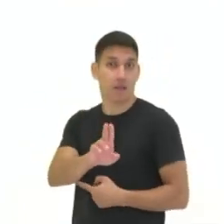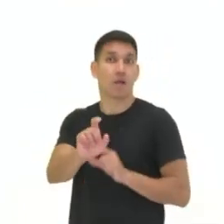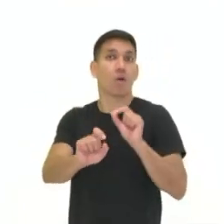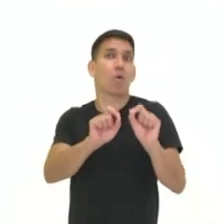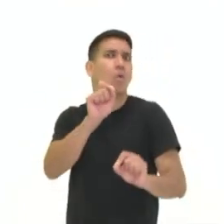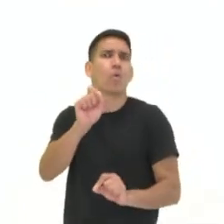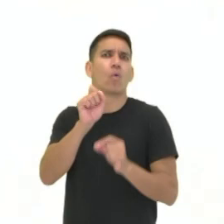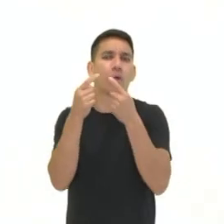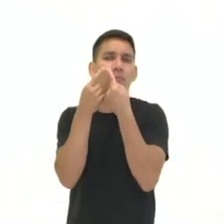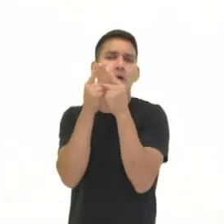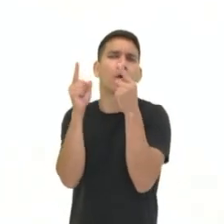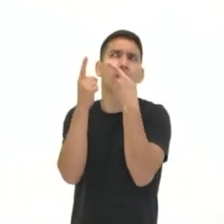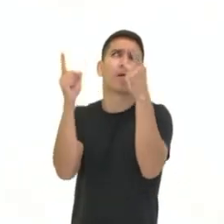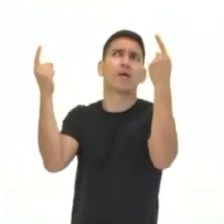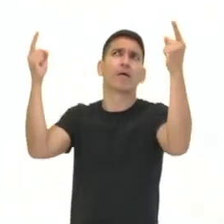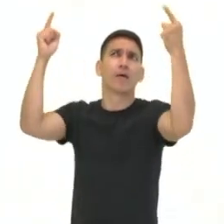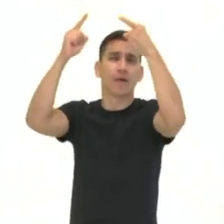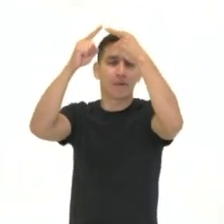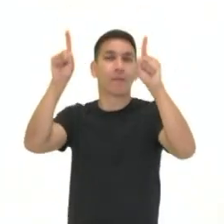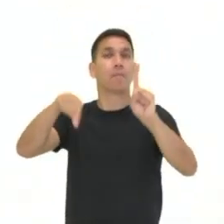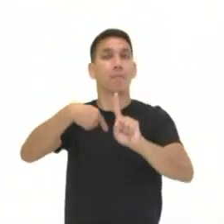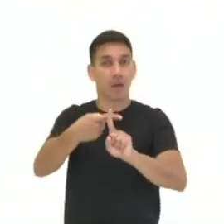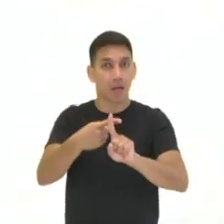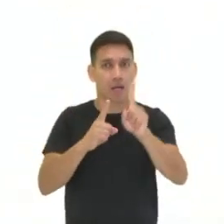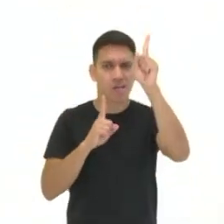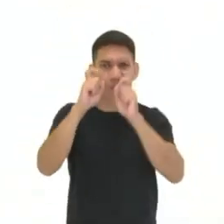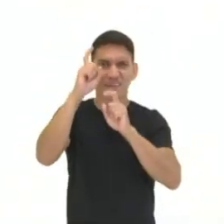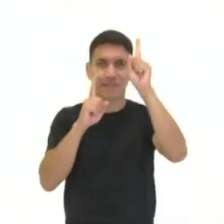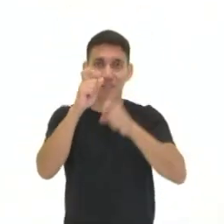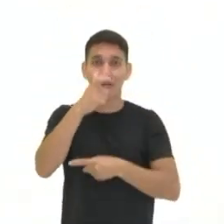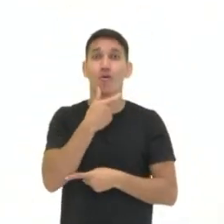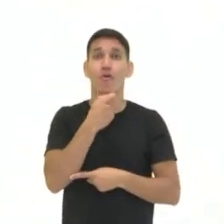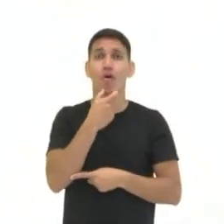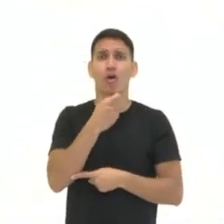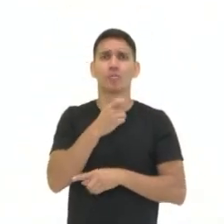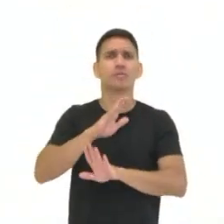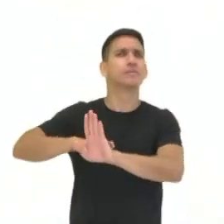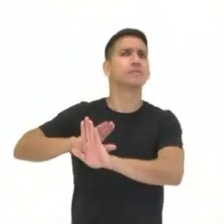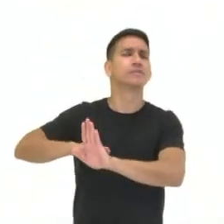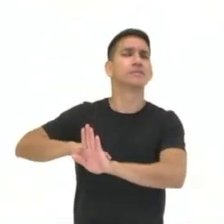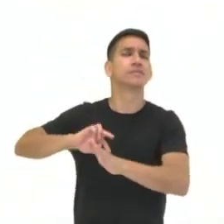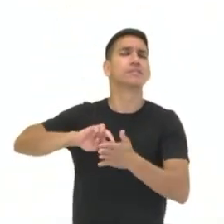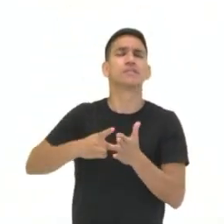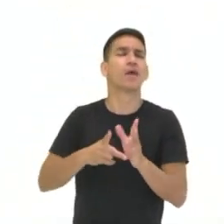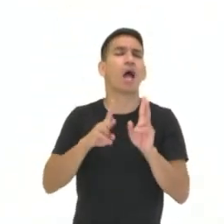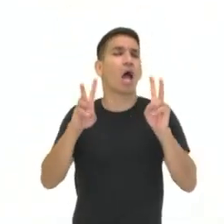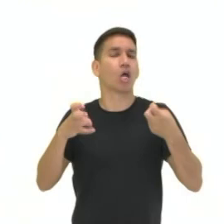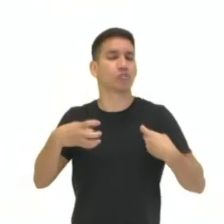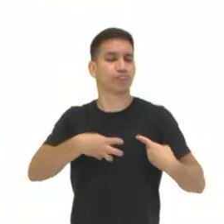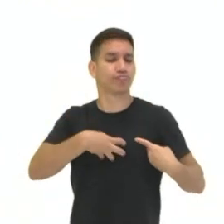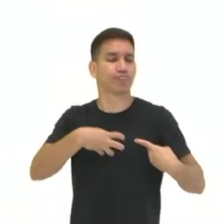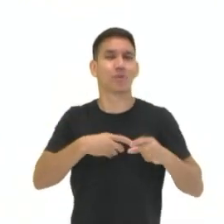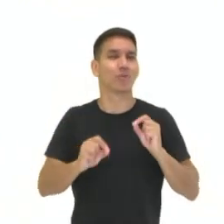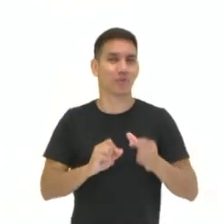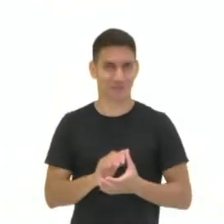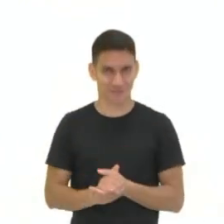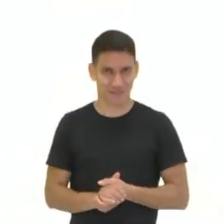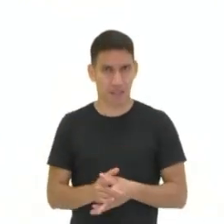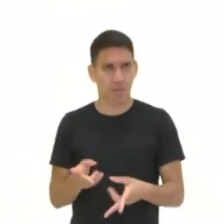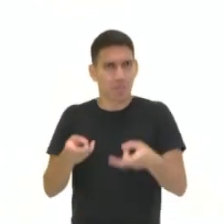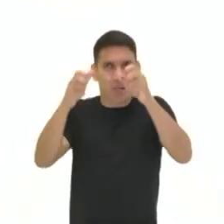que o balão de fala e a expressão facial do homem indicam sobre o seu estado de ânimo. Podemos dizer que o formato